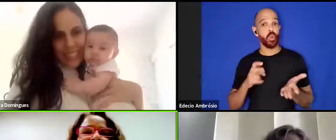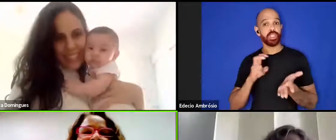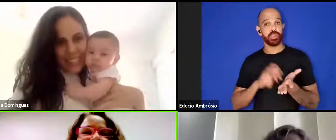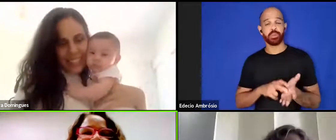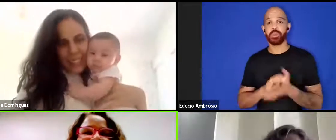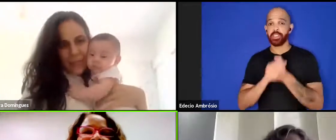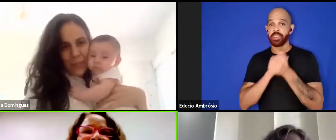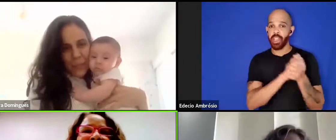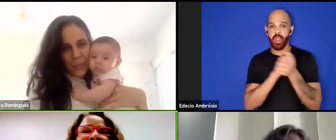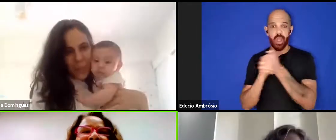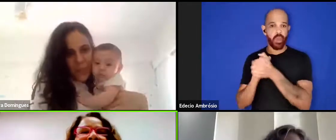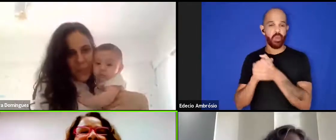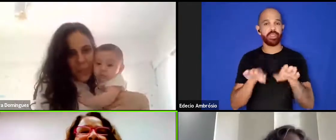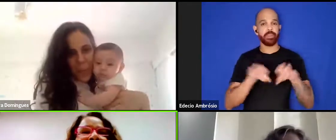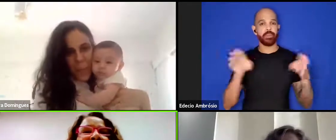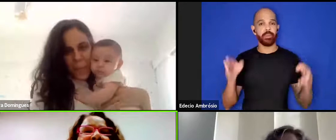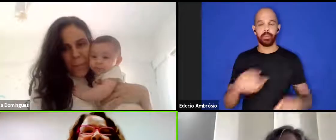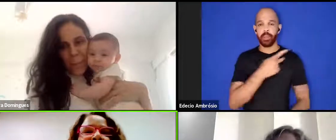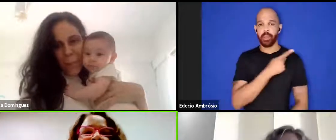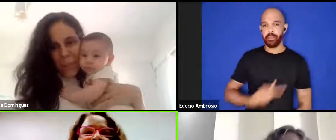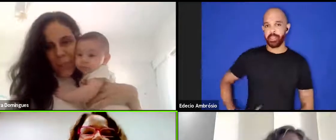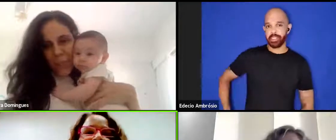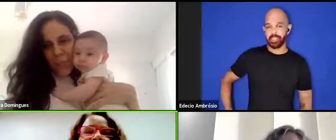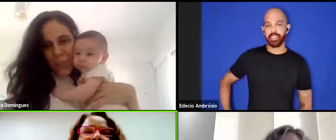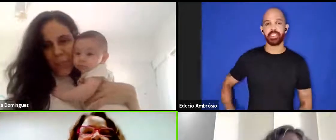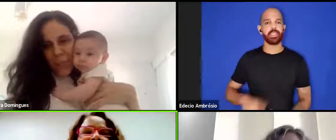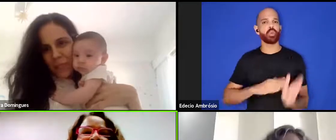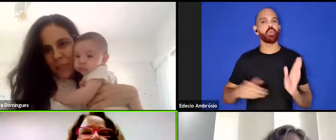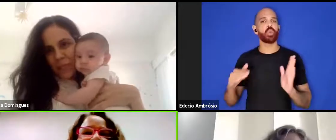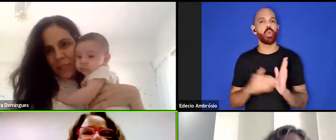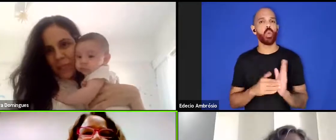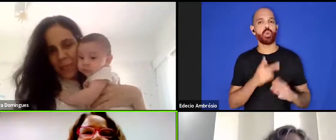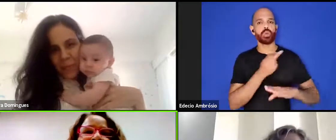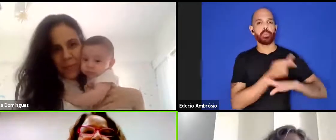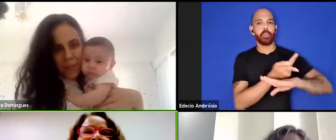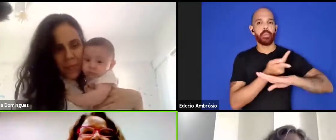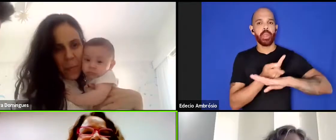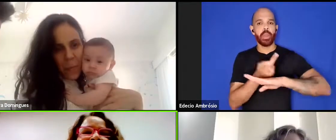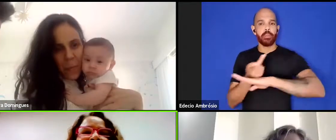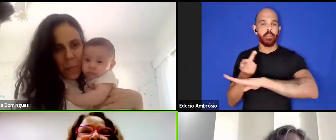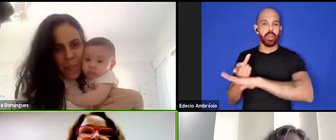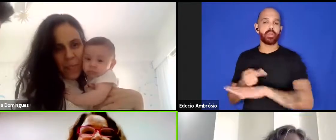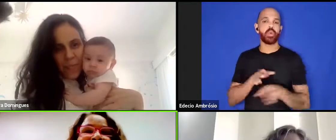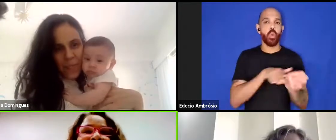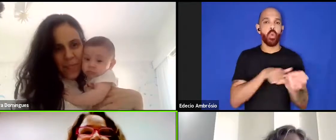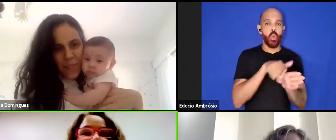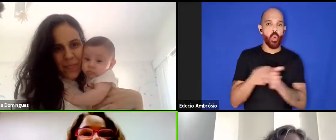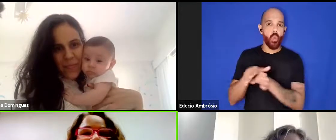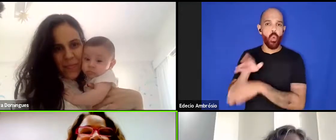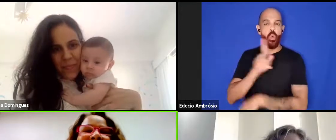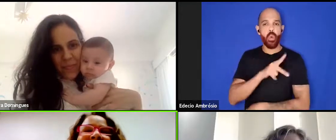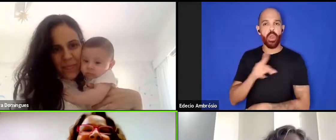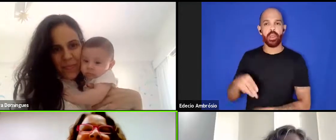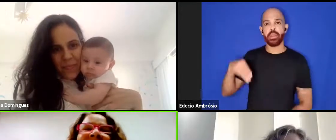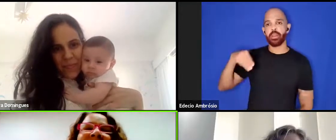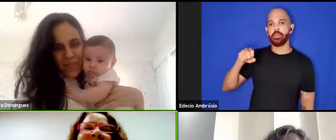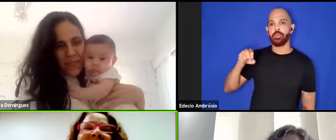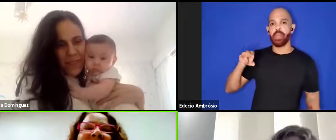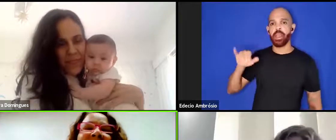mesa, saúdo nossa presidente, todos os homenageados, seus orientadores, a Maíra e a Laura.